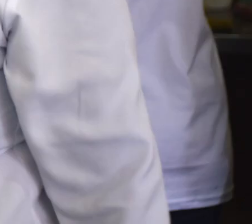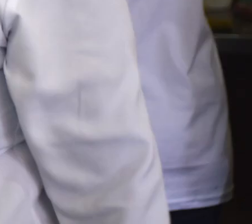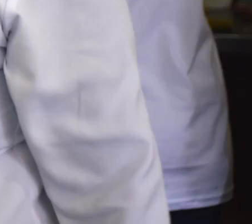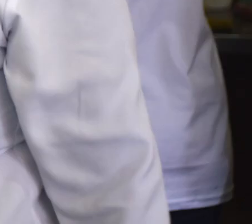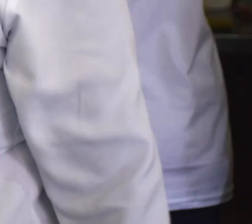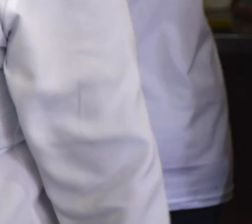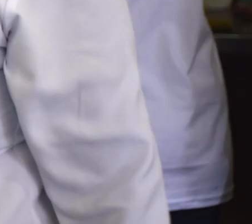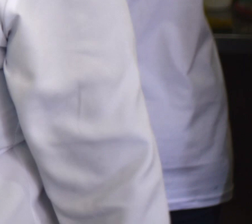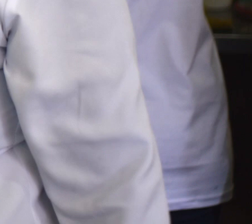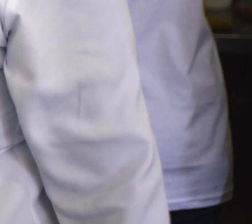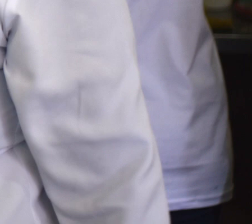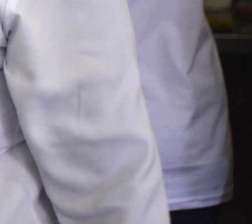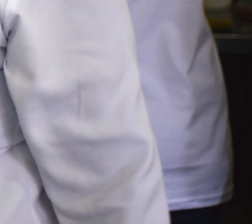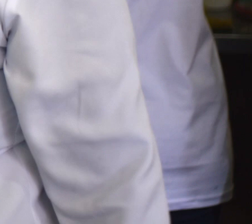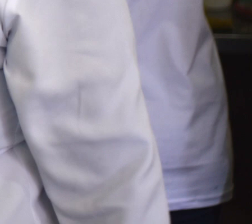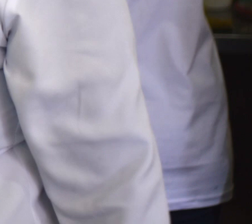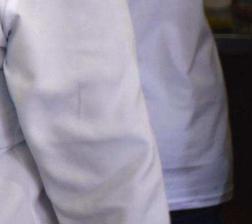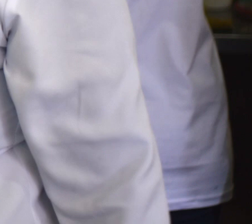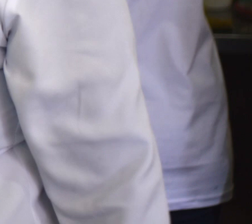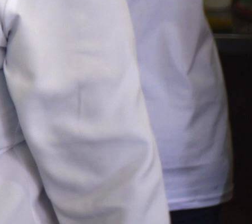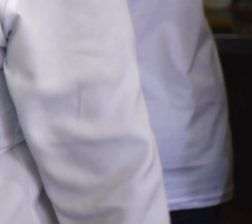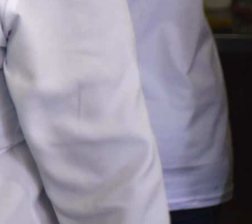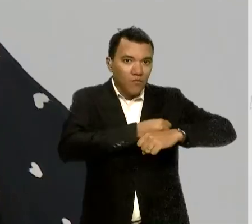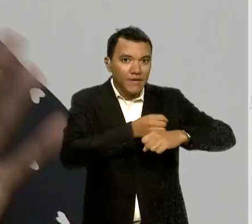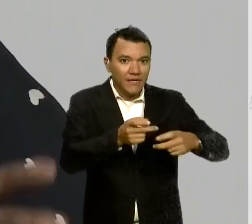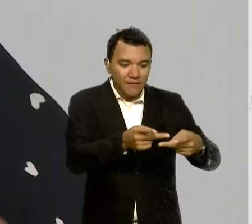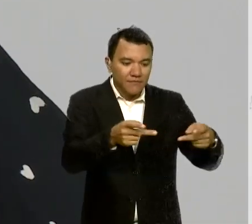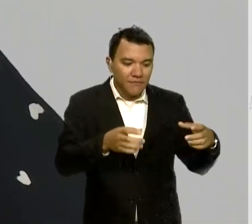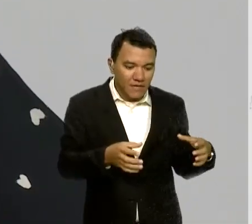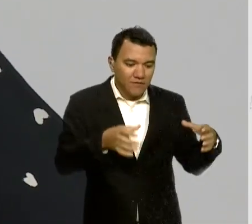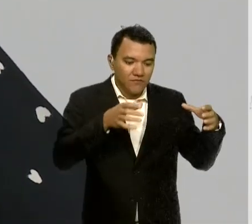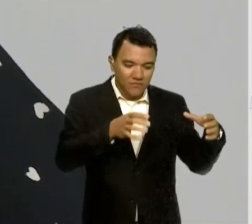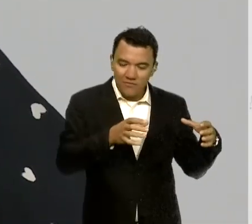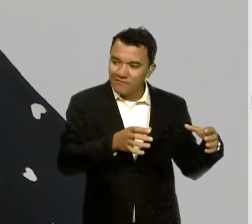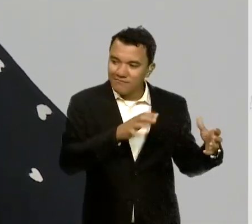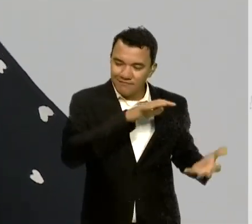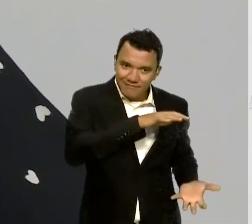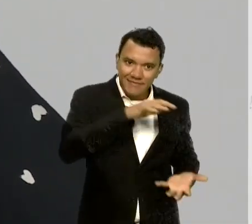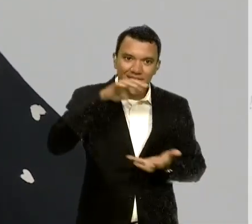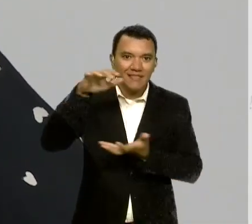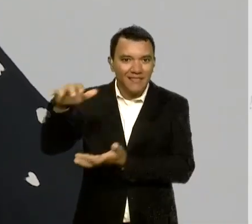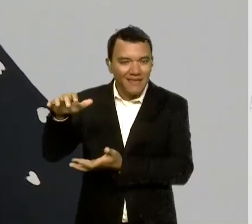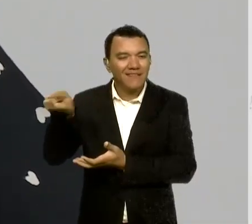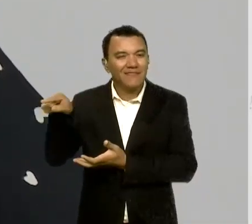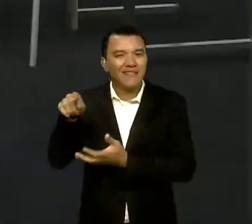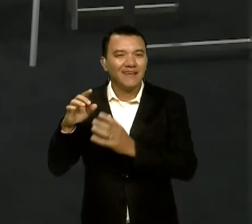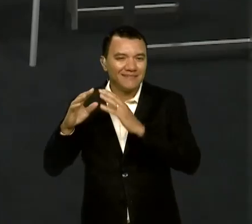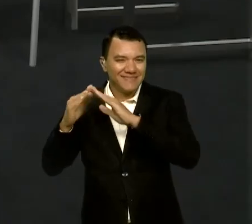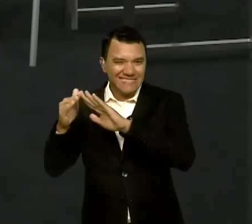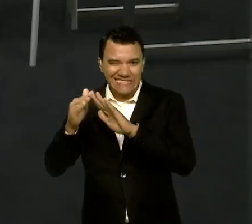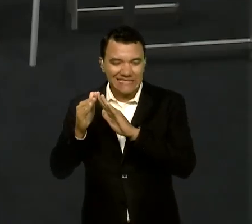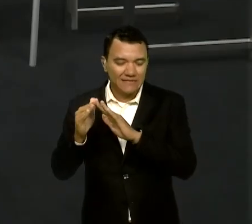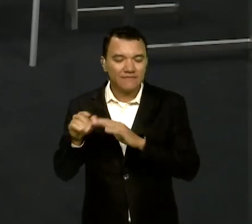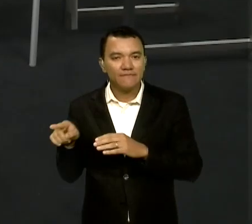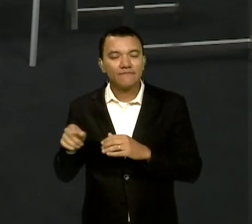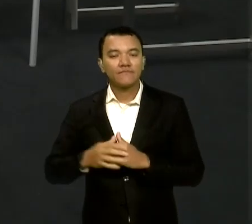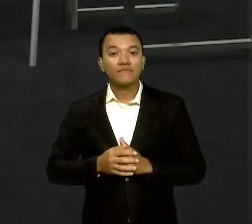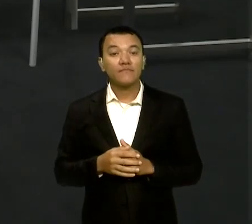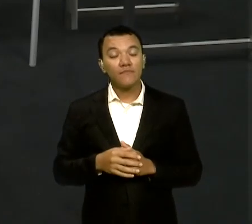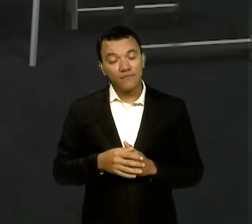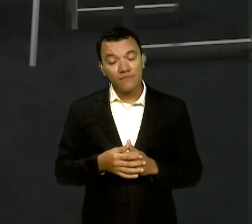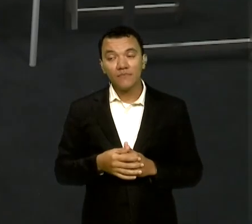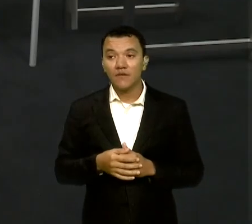a gente faz essa comida, forma as quentinhas e leva para esse pessoal dos palafites, né? E aí é por isso que eu falo